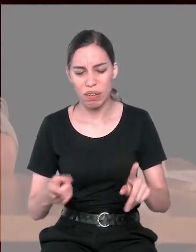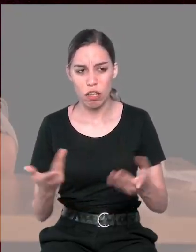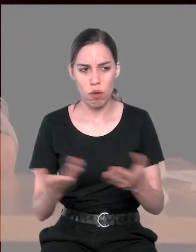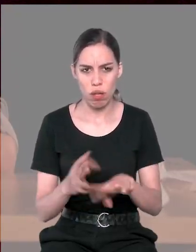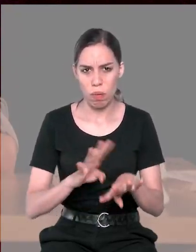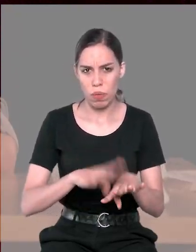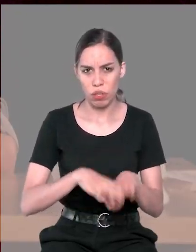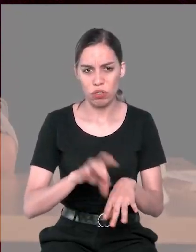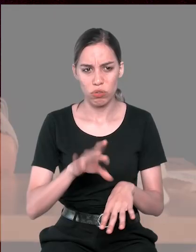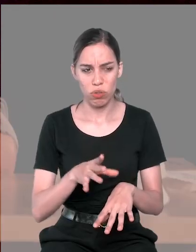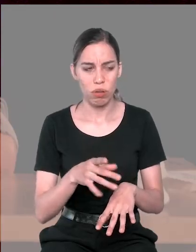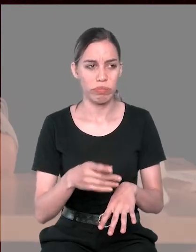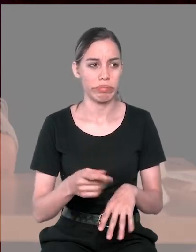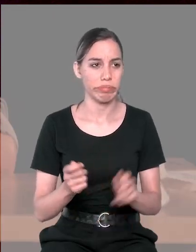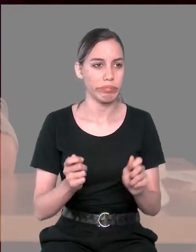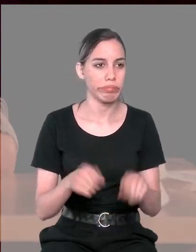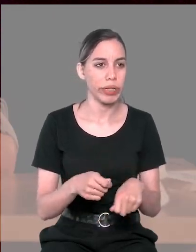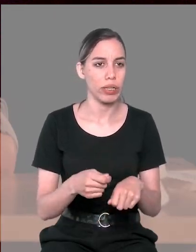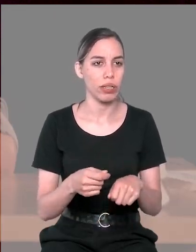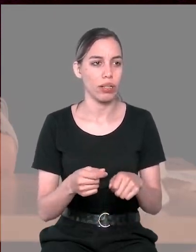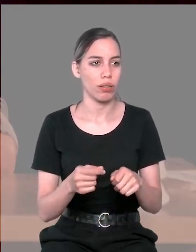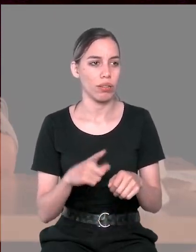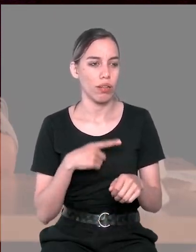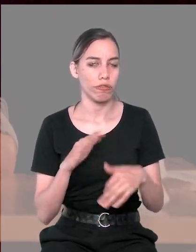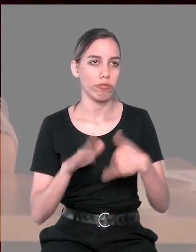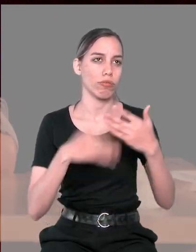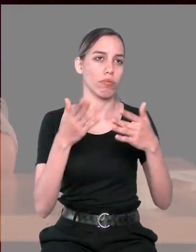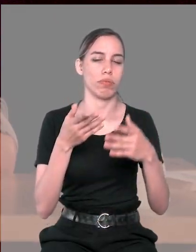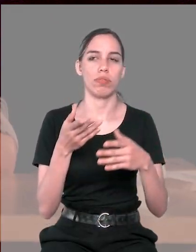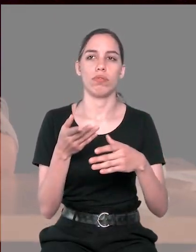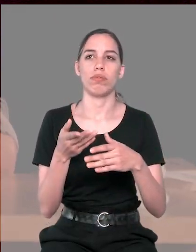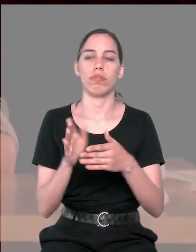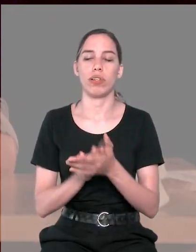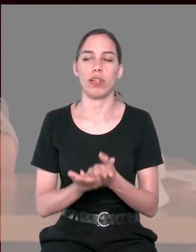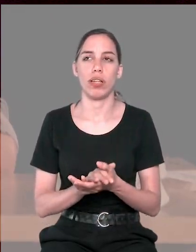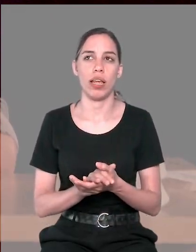nossa matemática só tem funcionalidades e grandes desempenhos e grandes...